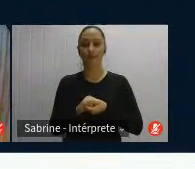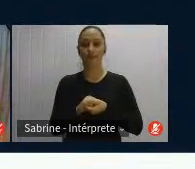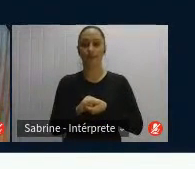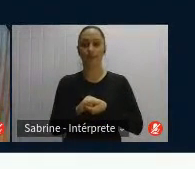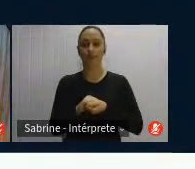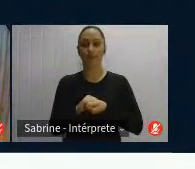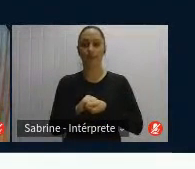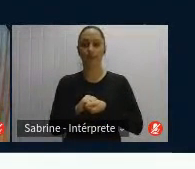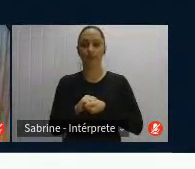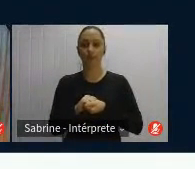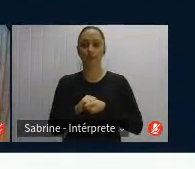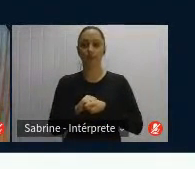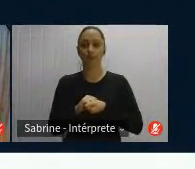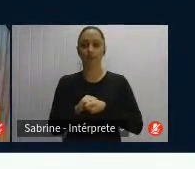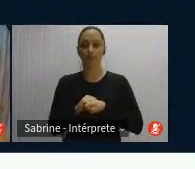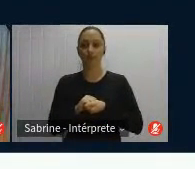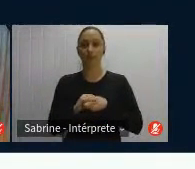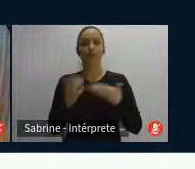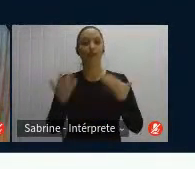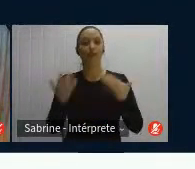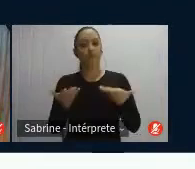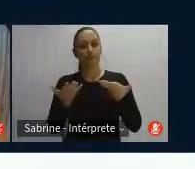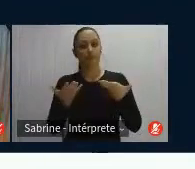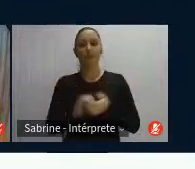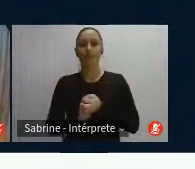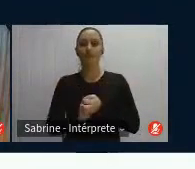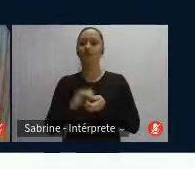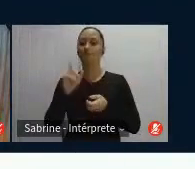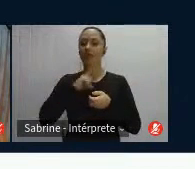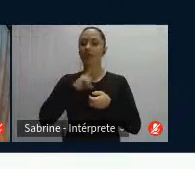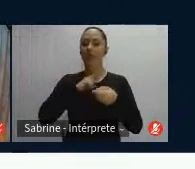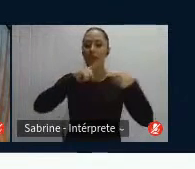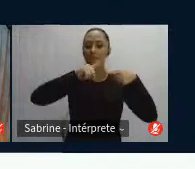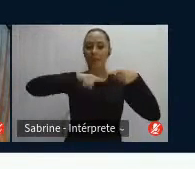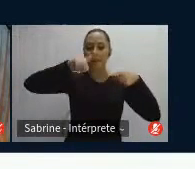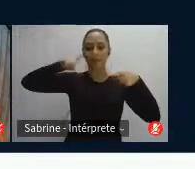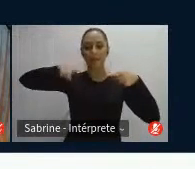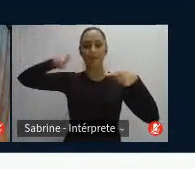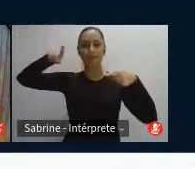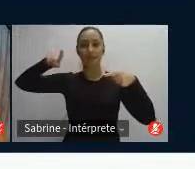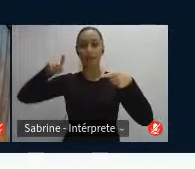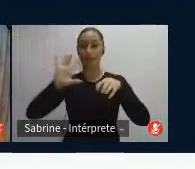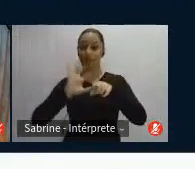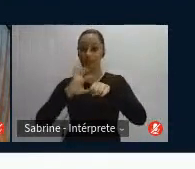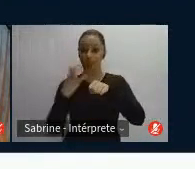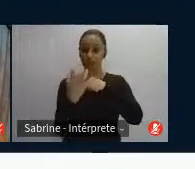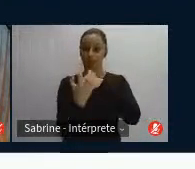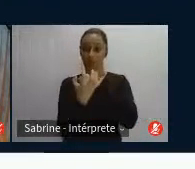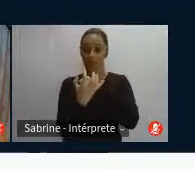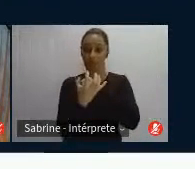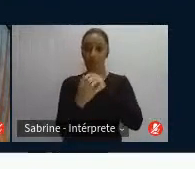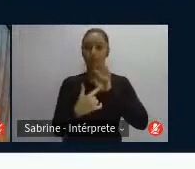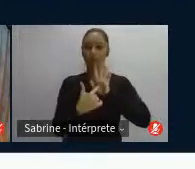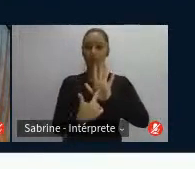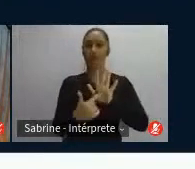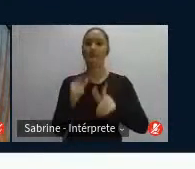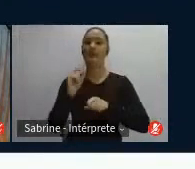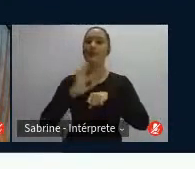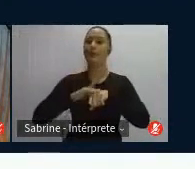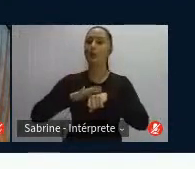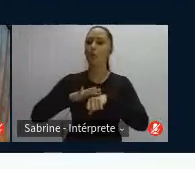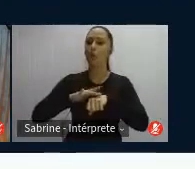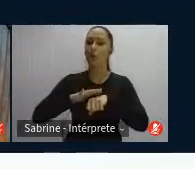Né? Então, as estatísticas, né, da COVID-19 mostram que os quadros mais graves